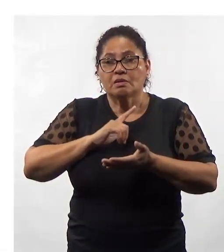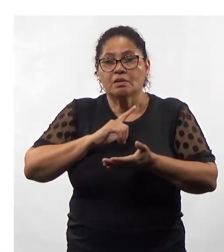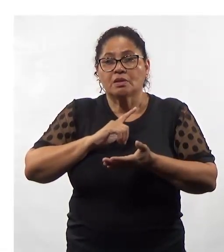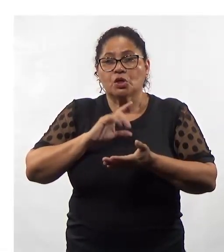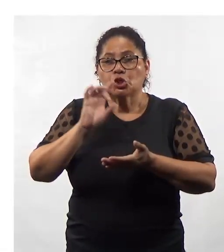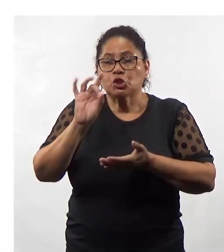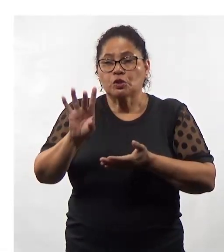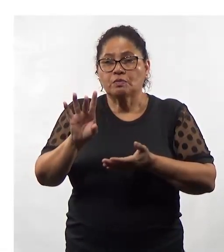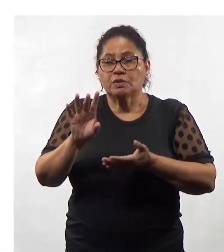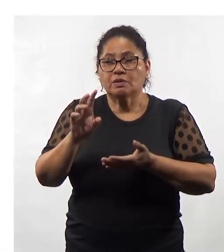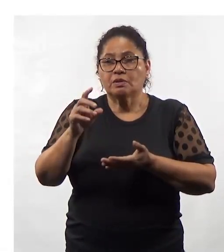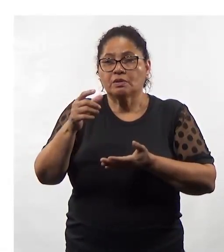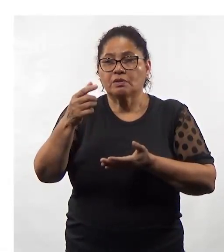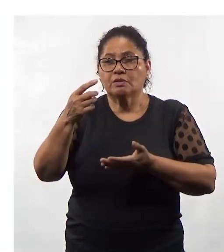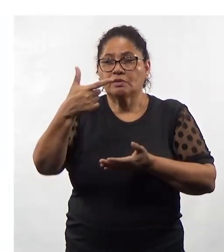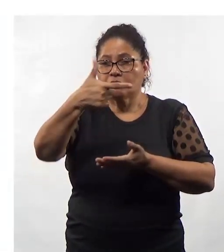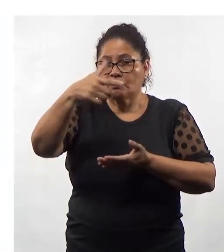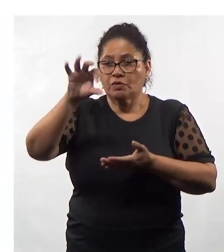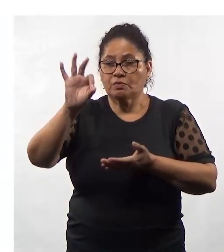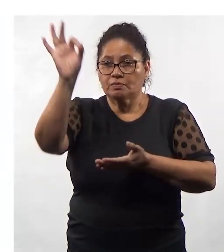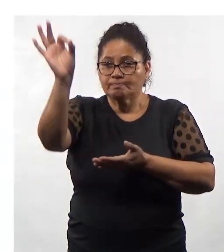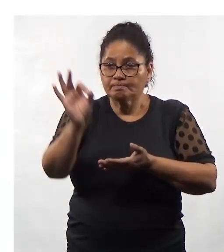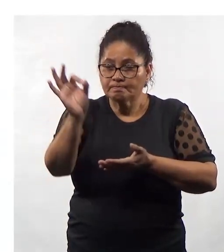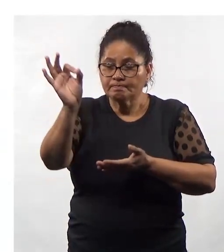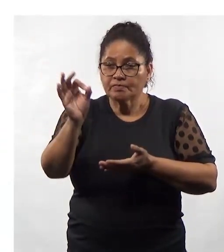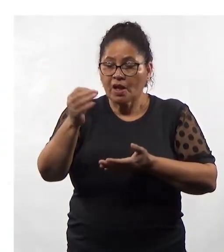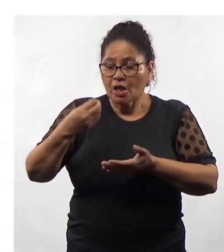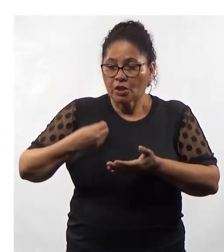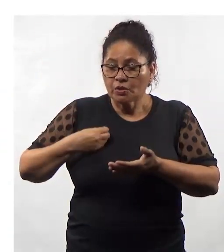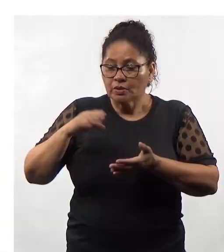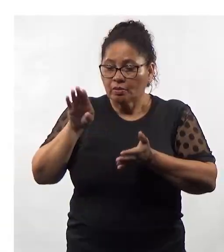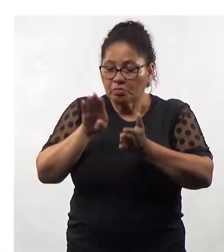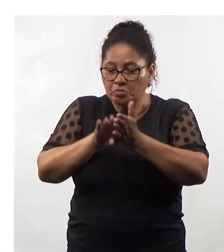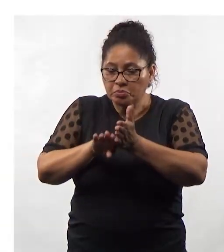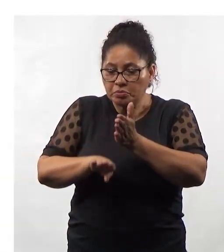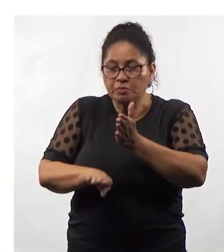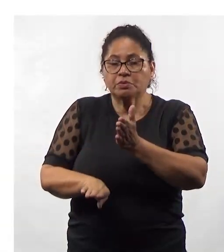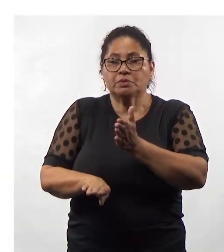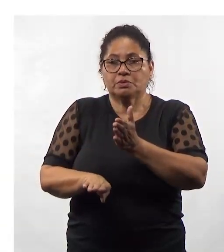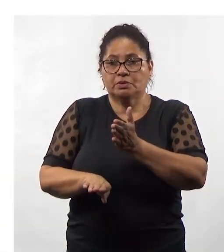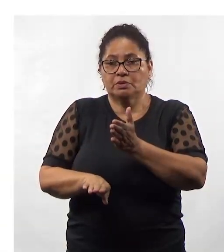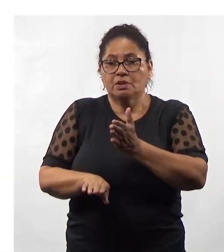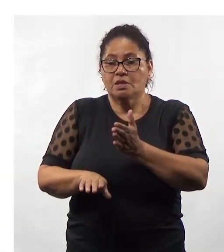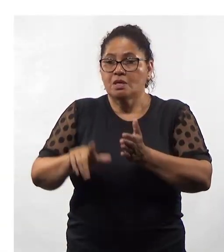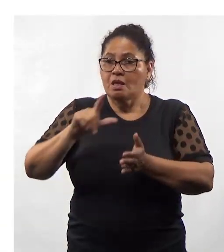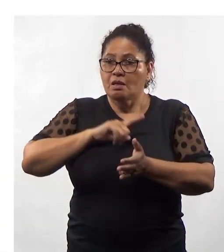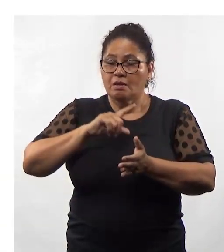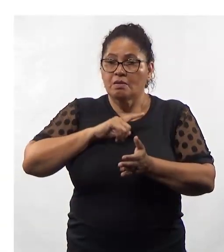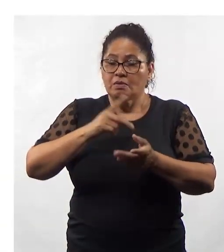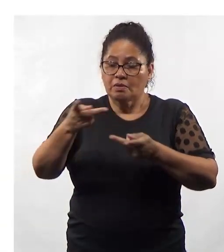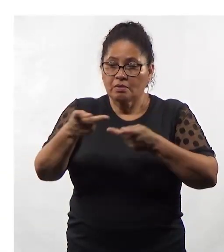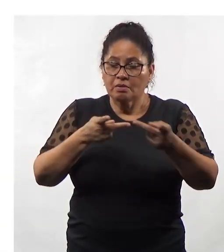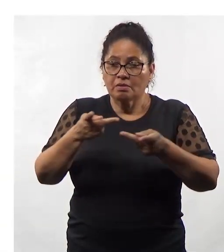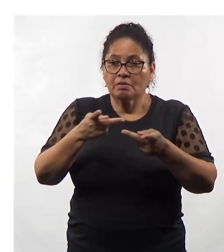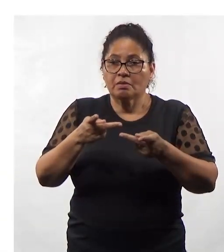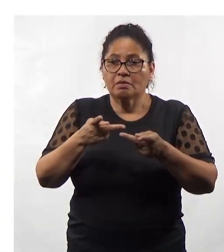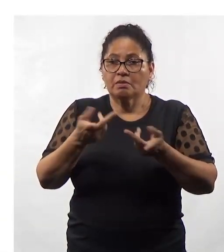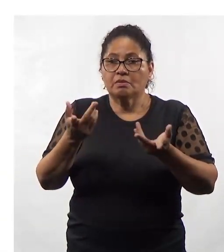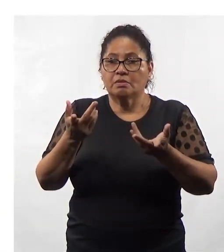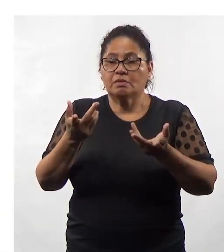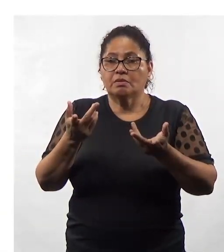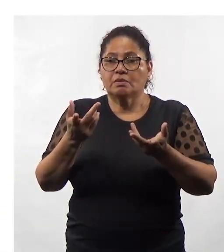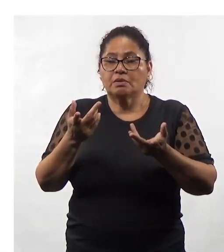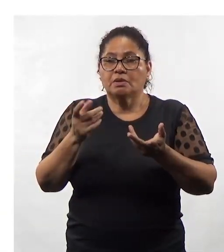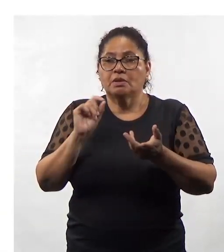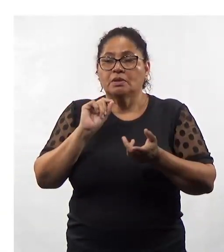está somente com 20% de percentual de implementação, a nota dele vai ser baixíssima. Se eu tenho um projeto ou um termo